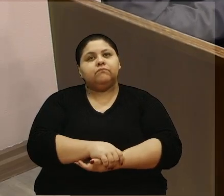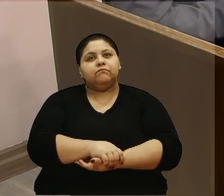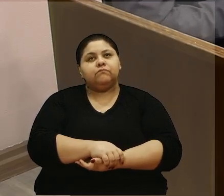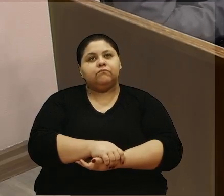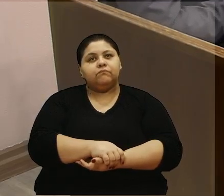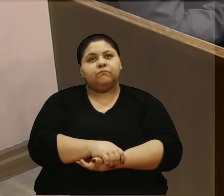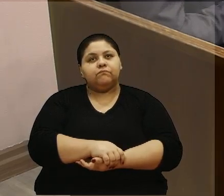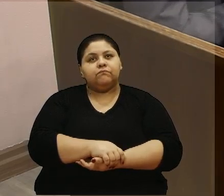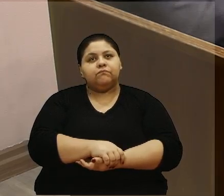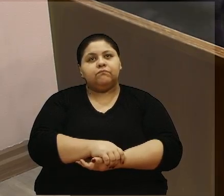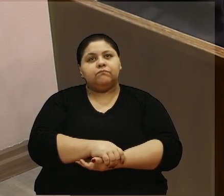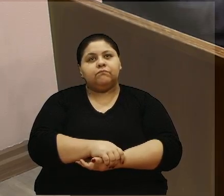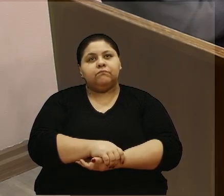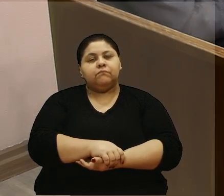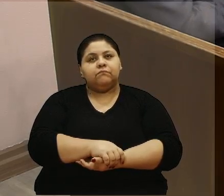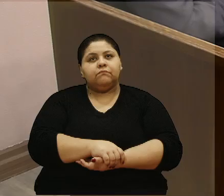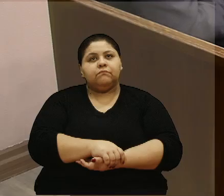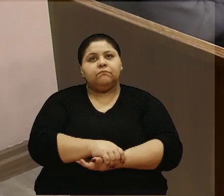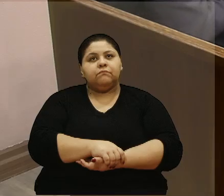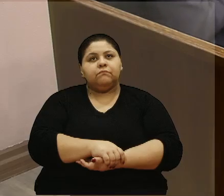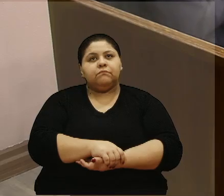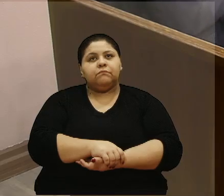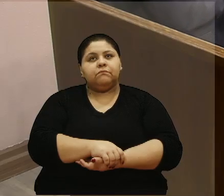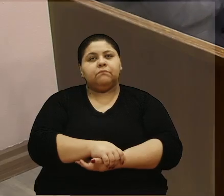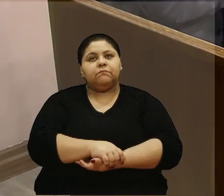Existe Google. O senhor pode se informar.